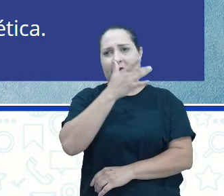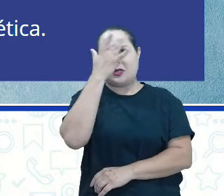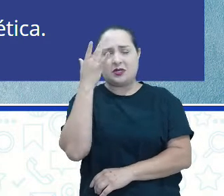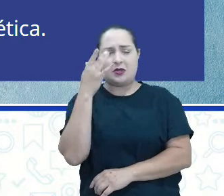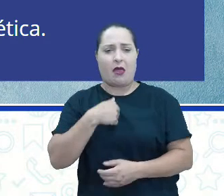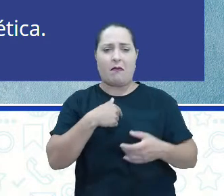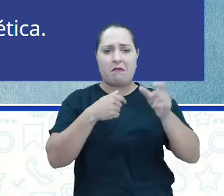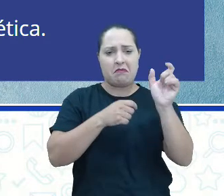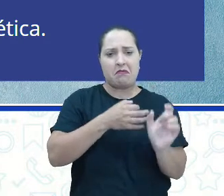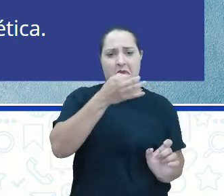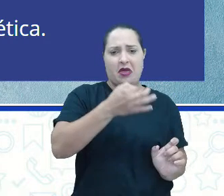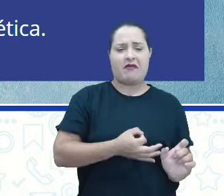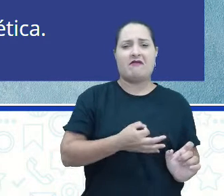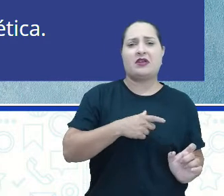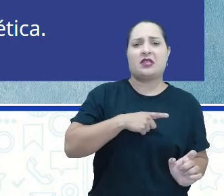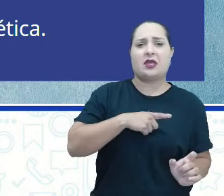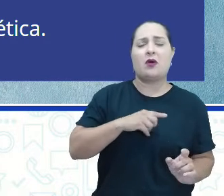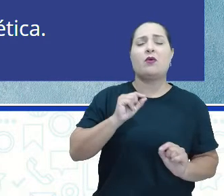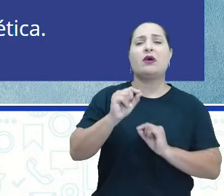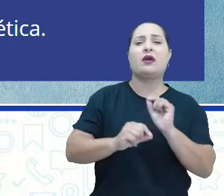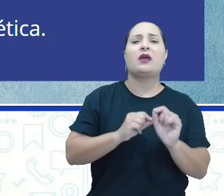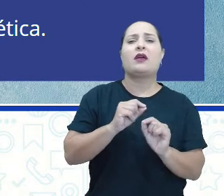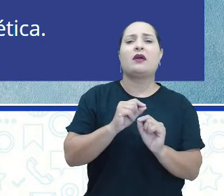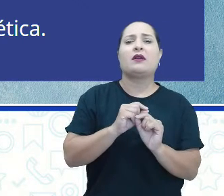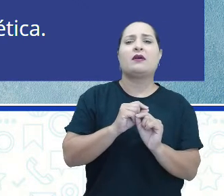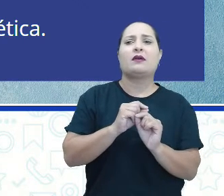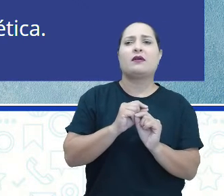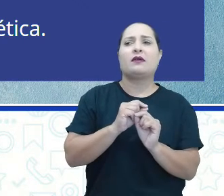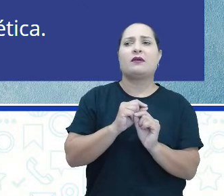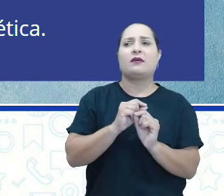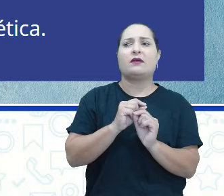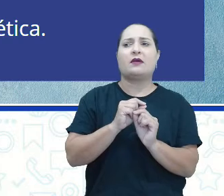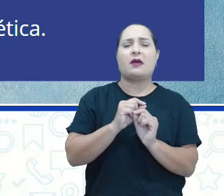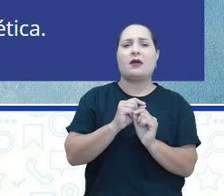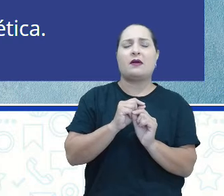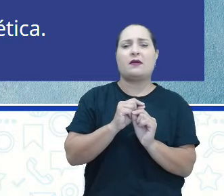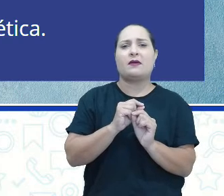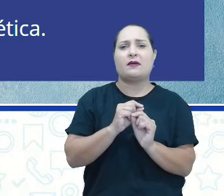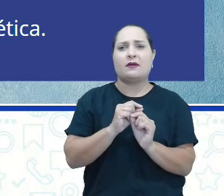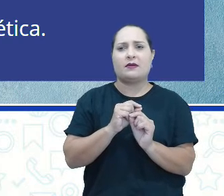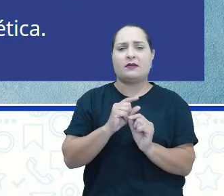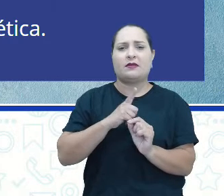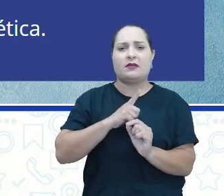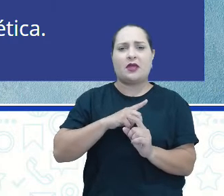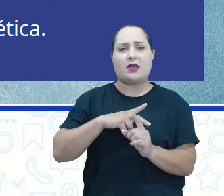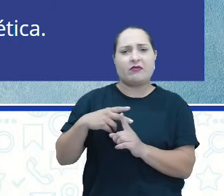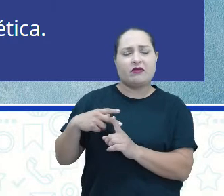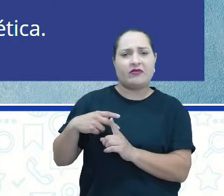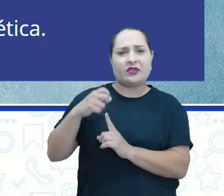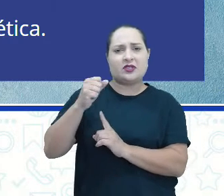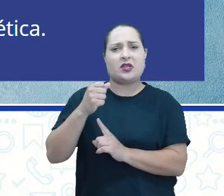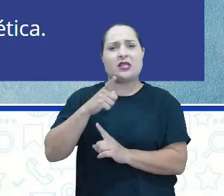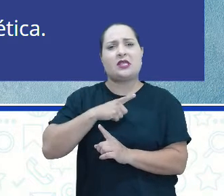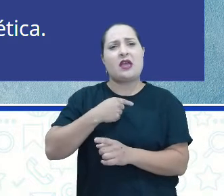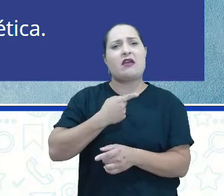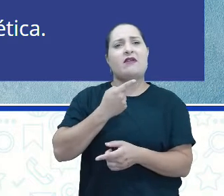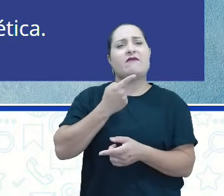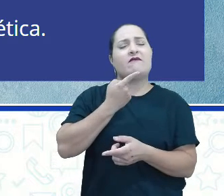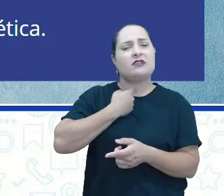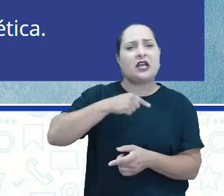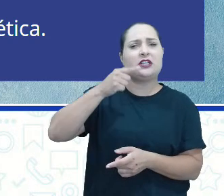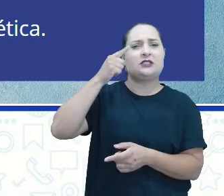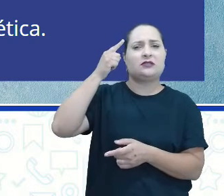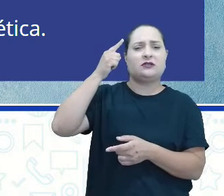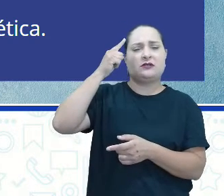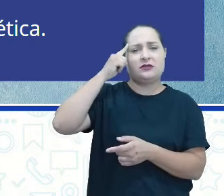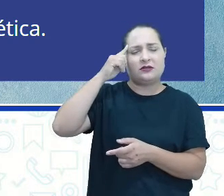propaganda de superação. Nunca como uma pessoa que tem vontades e desejos e sonhos